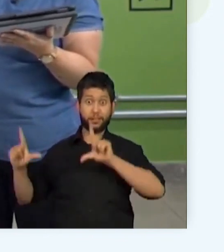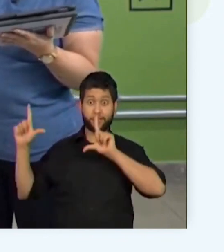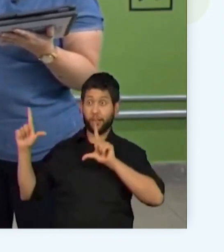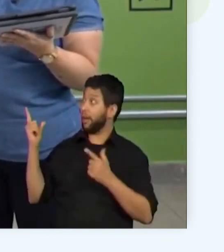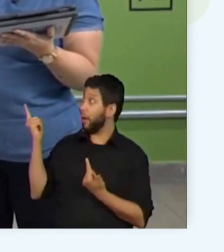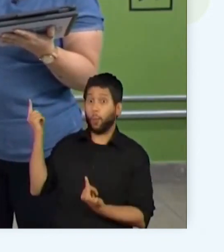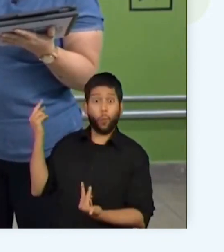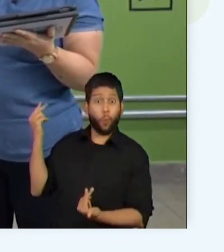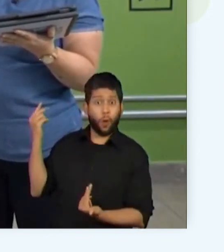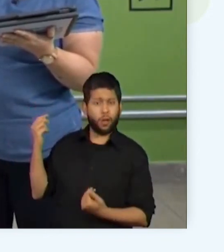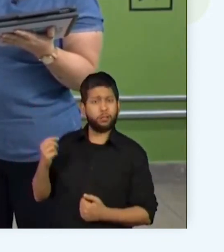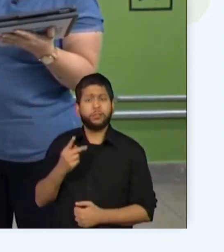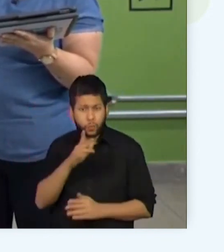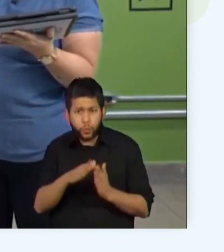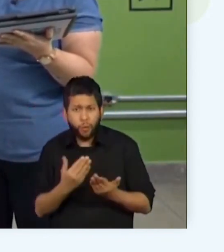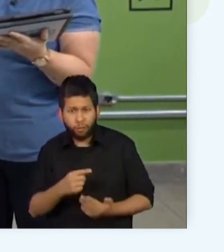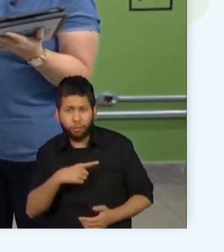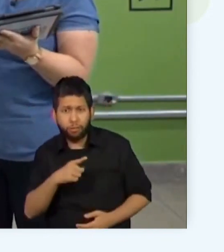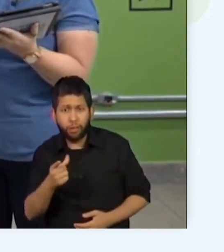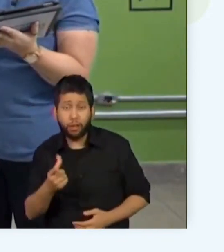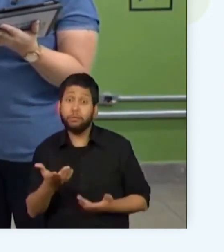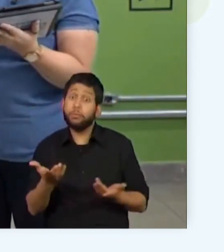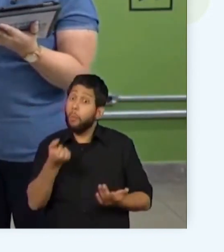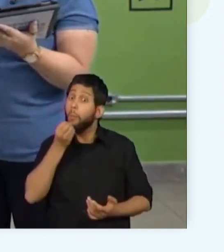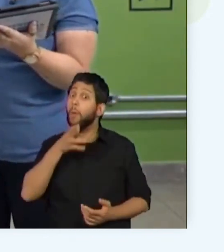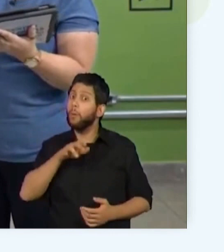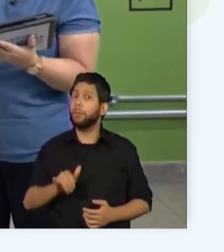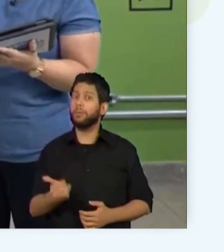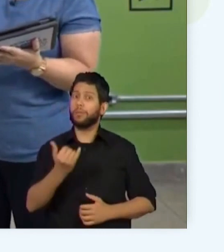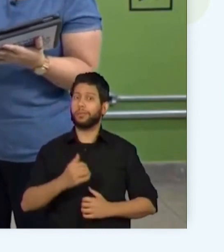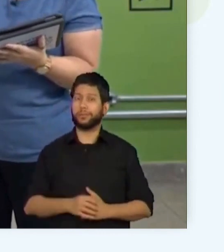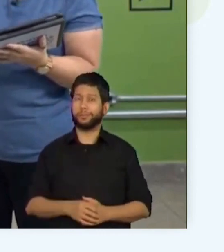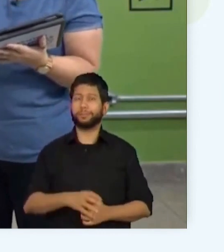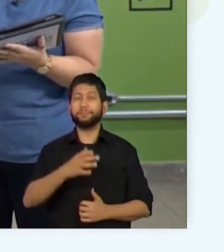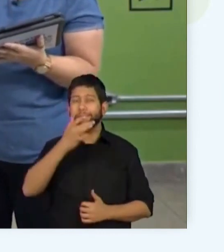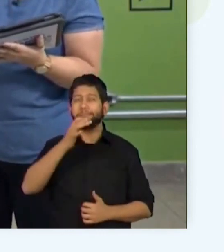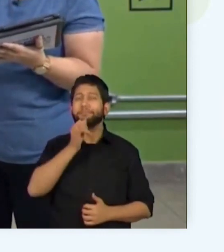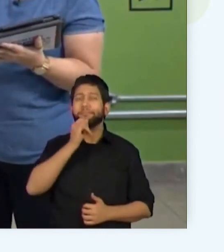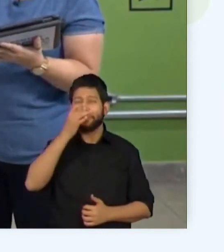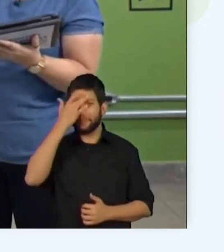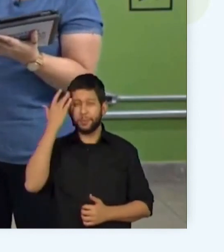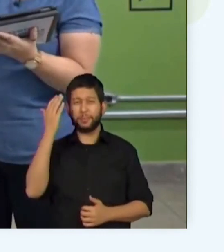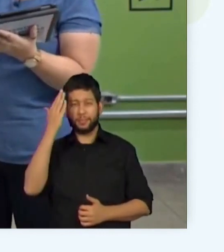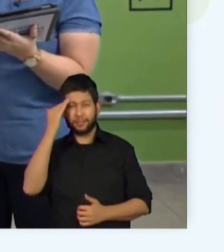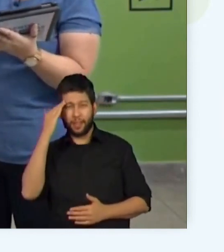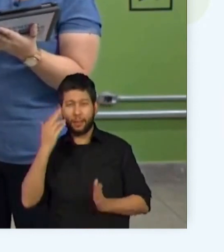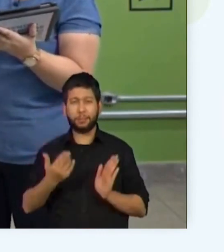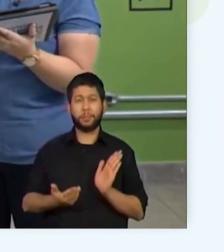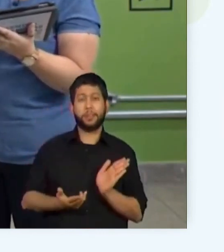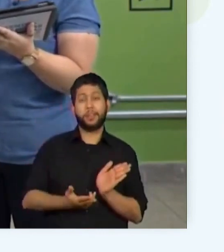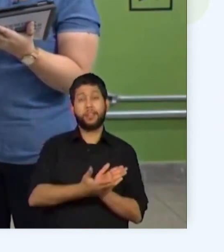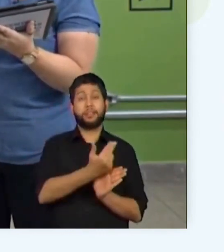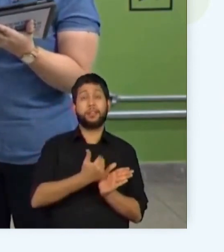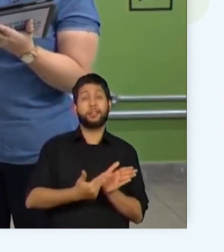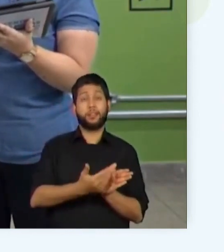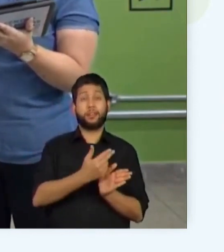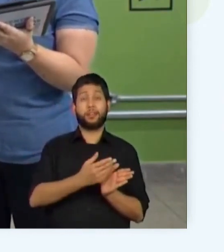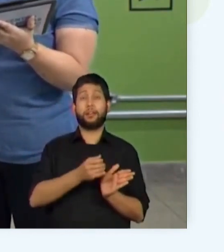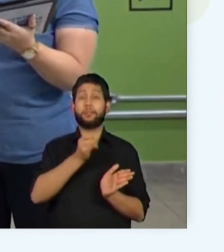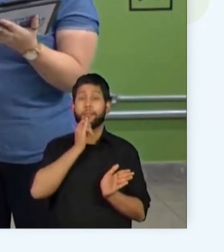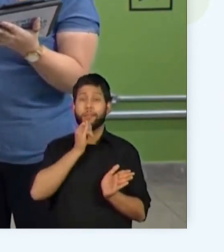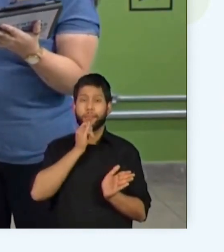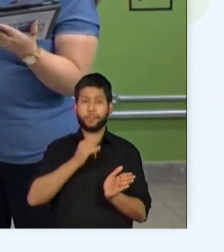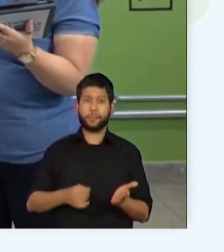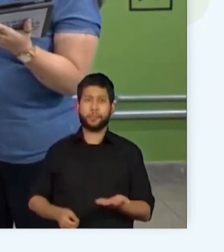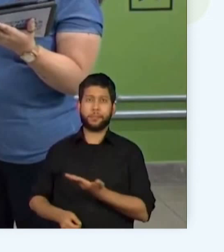fazer esse trabalho, tá? Mas não para por aí. De repente, você tem alguém que, além de caricatura, sabe desenhar também, assim como esse